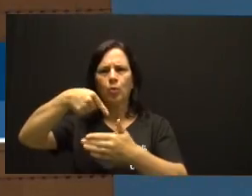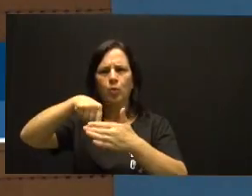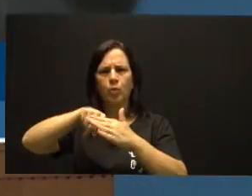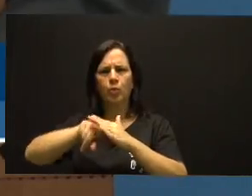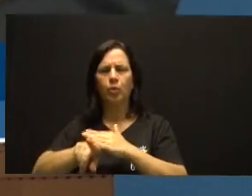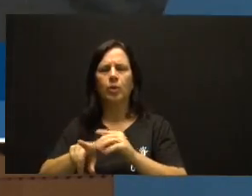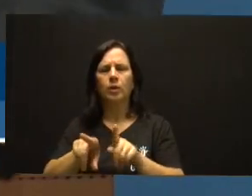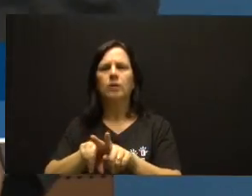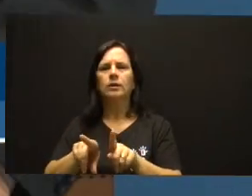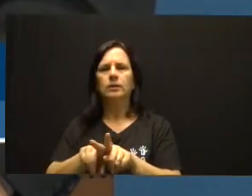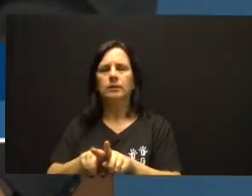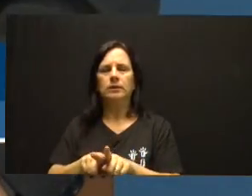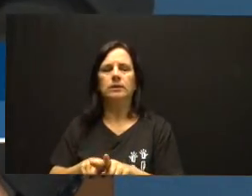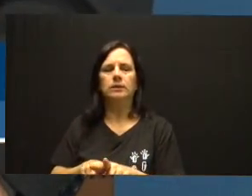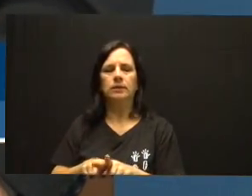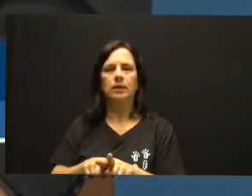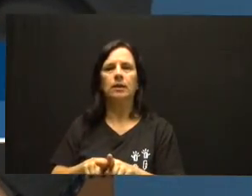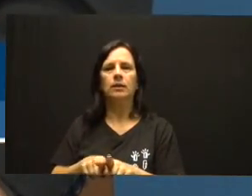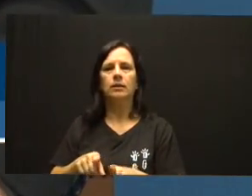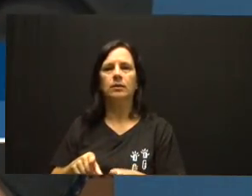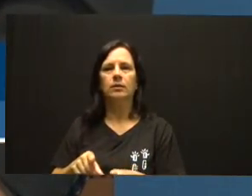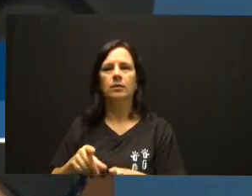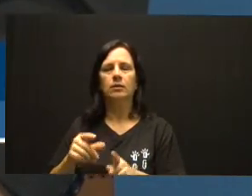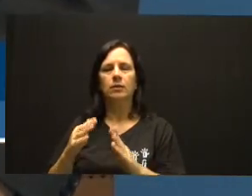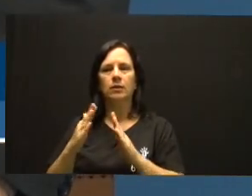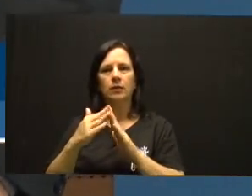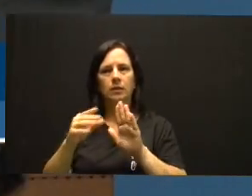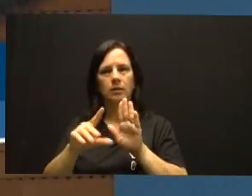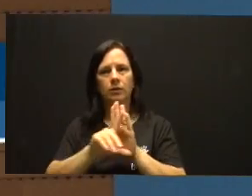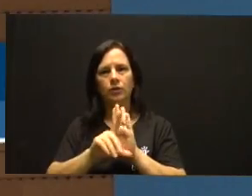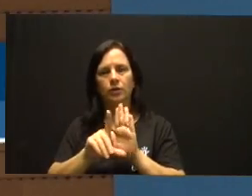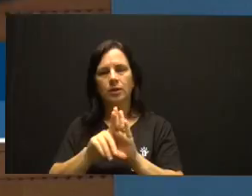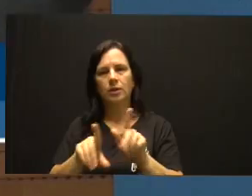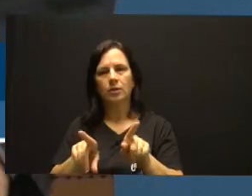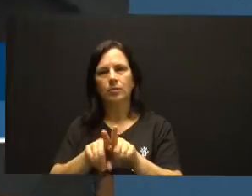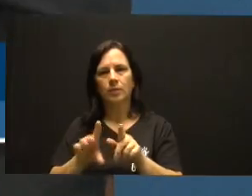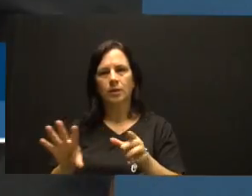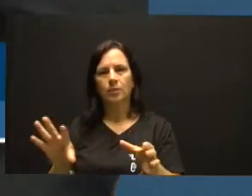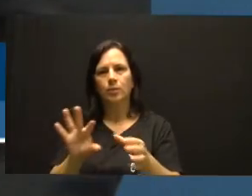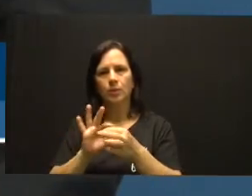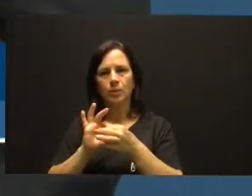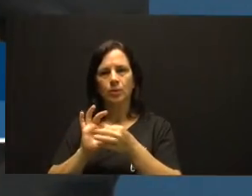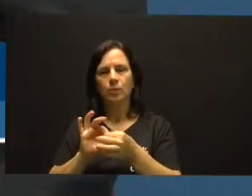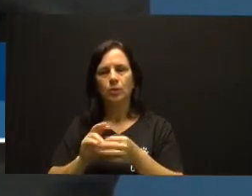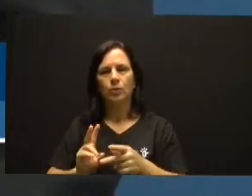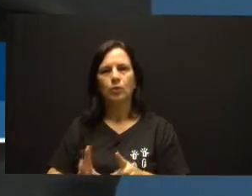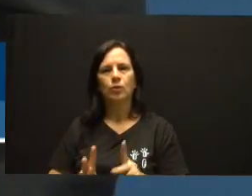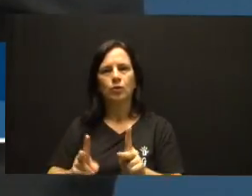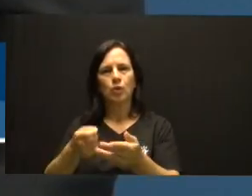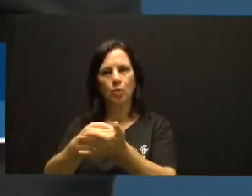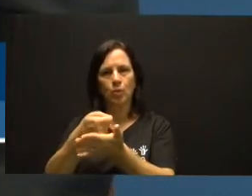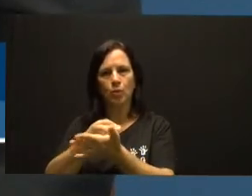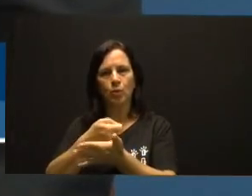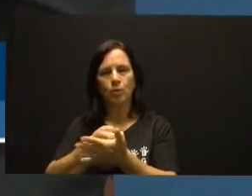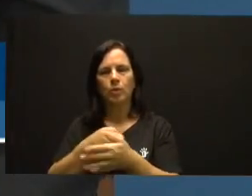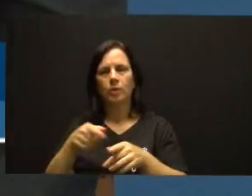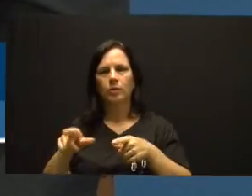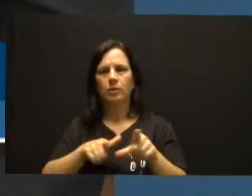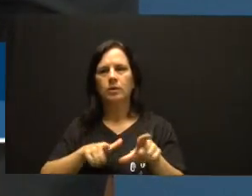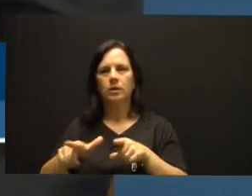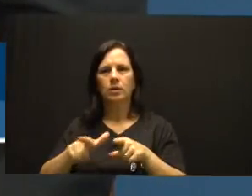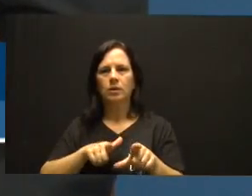o desmazelo total. Então, cabe a esta casa, de novo, na mesma união que teve, é continuar cobrando o trabalho